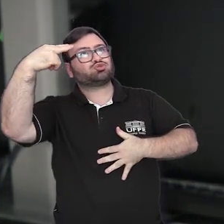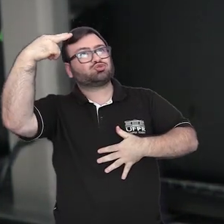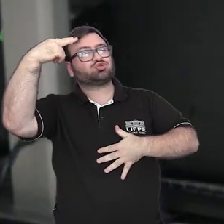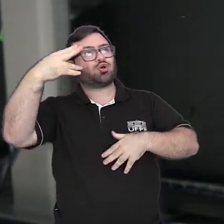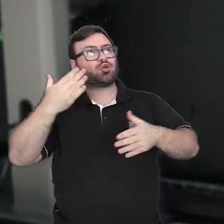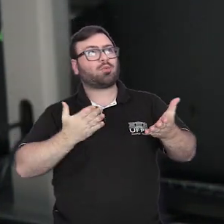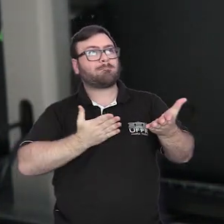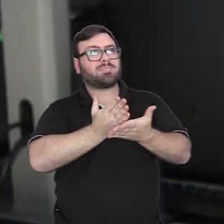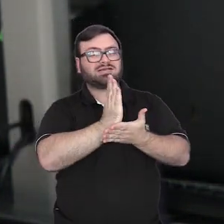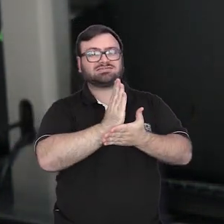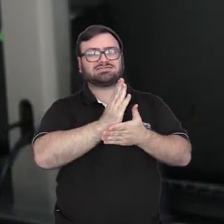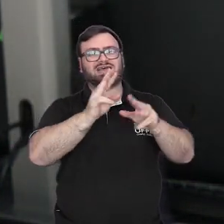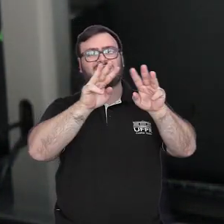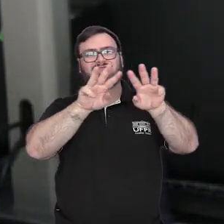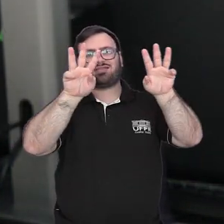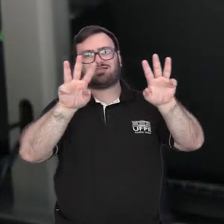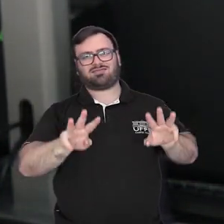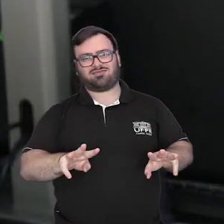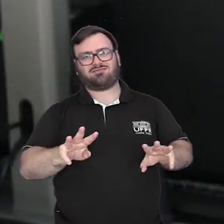Federal, tô feita!